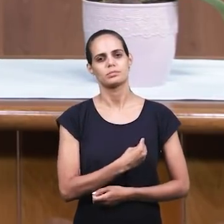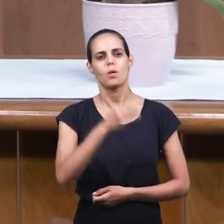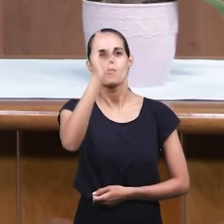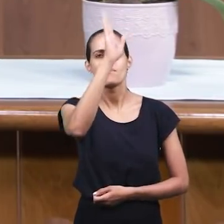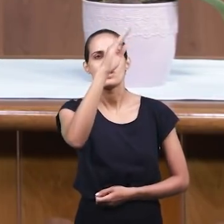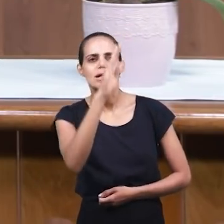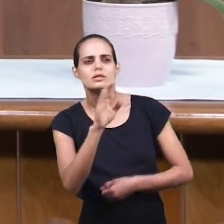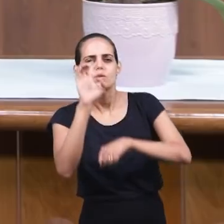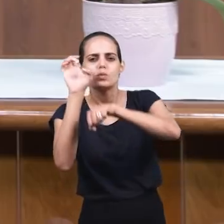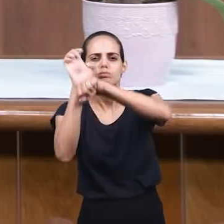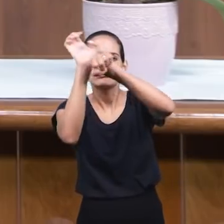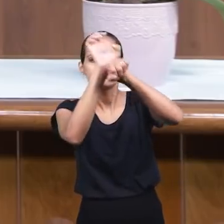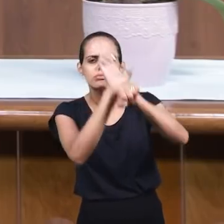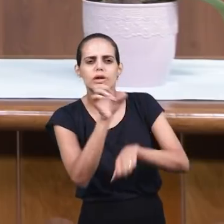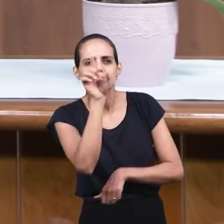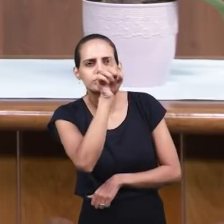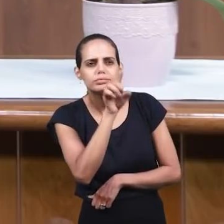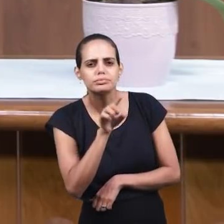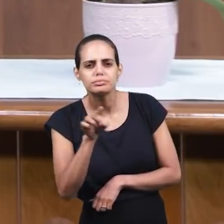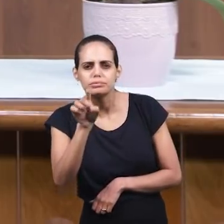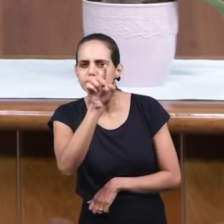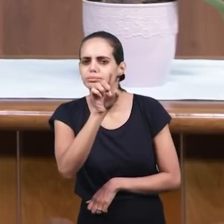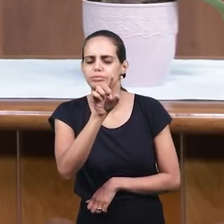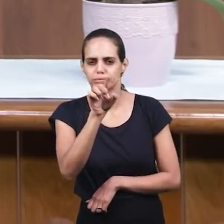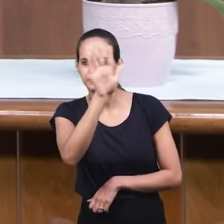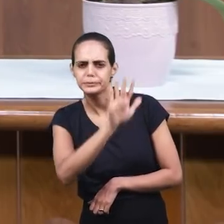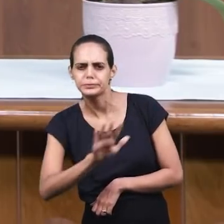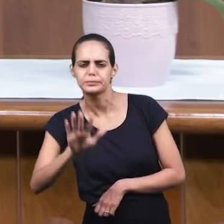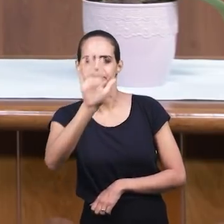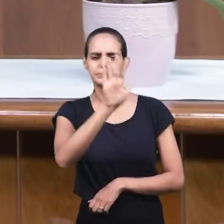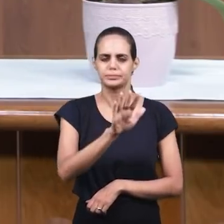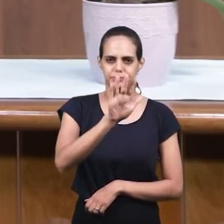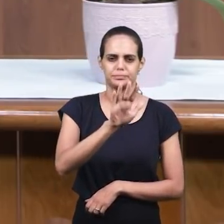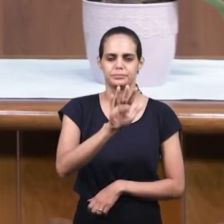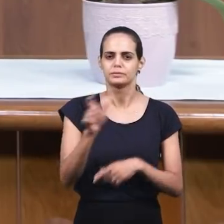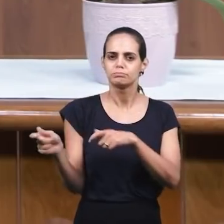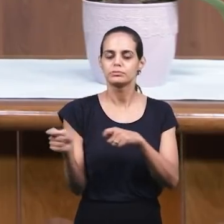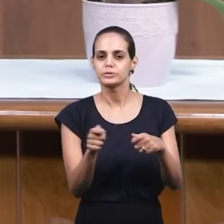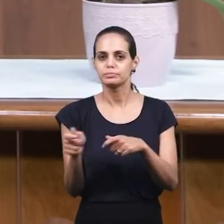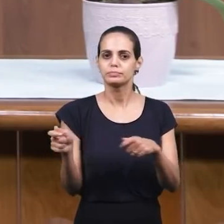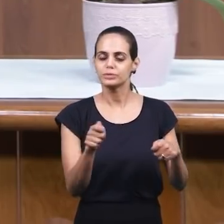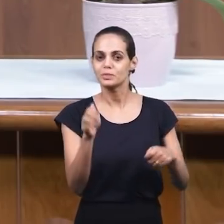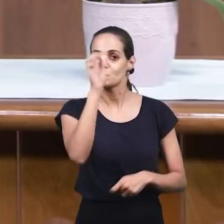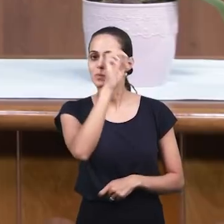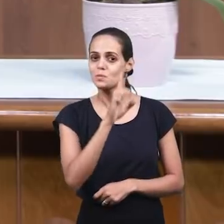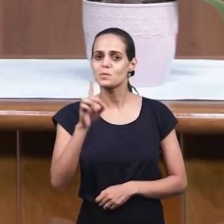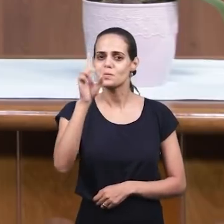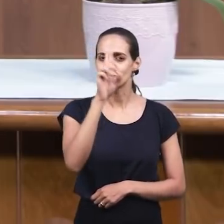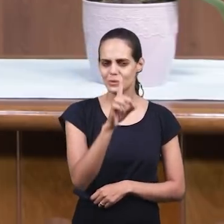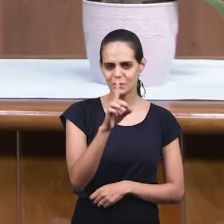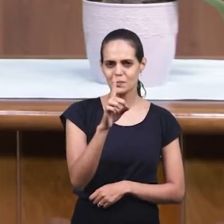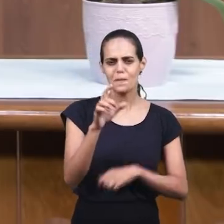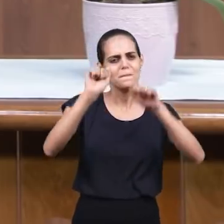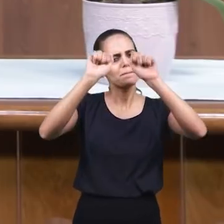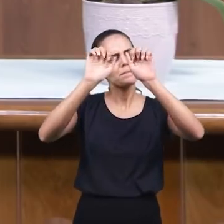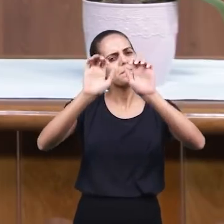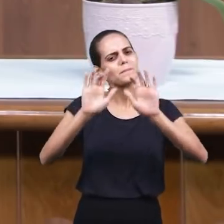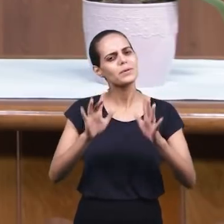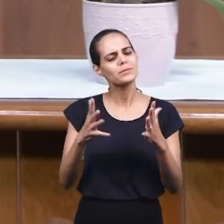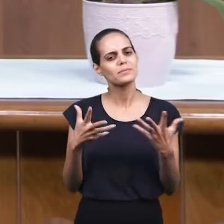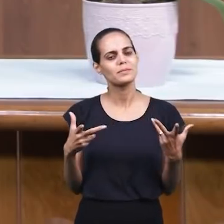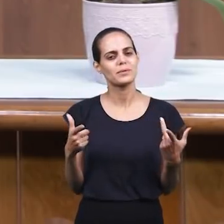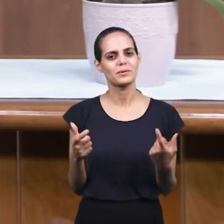lugares do Brasil, como aliás todos os domingos nós temos experimentado aqui. Tem sido uma bênção, os irmãos têm falado